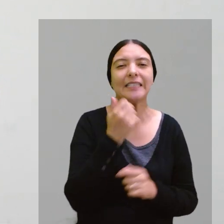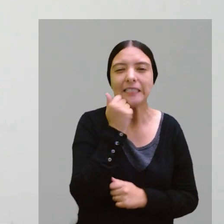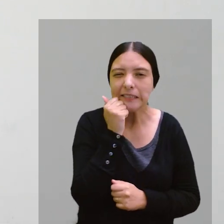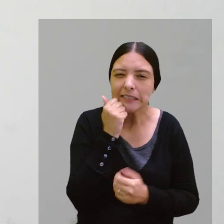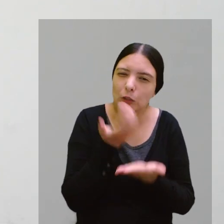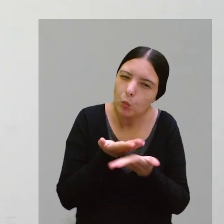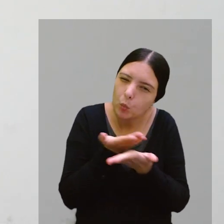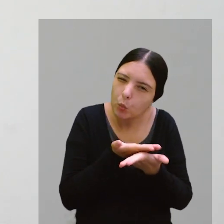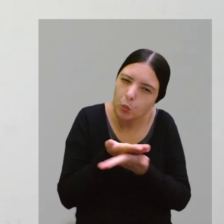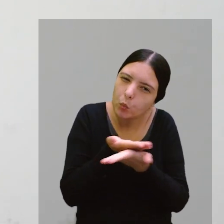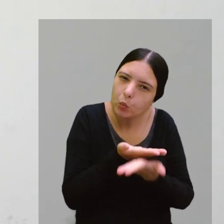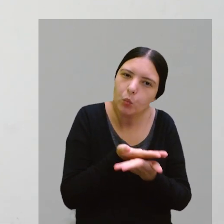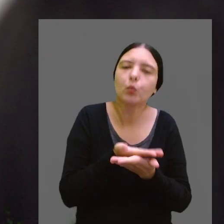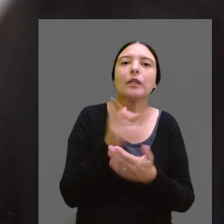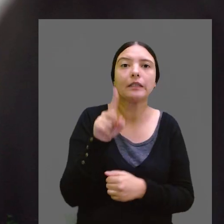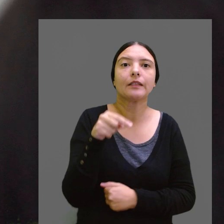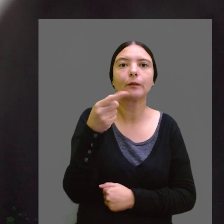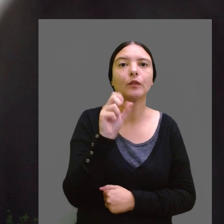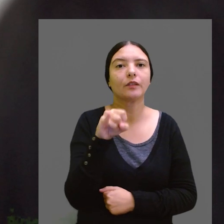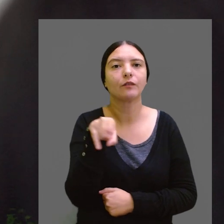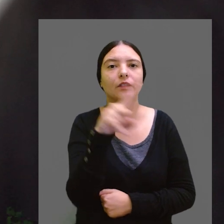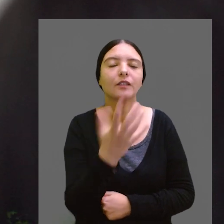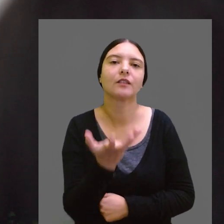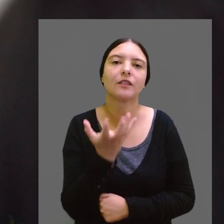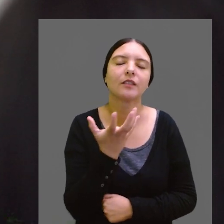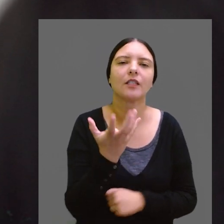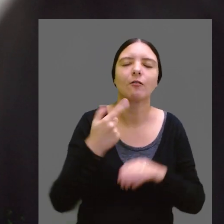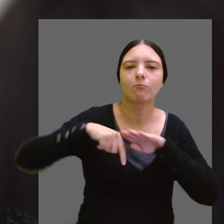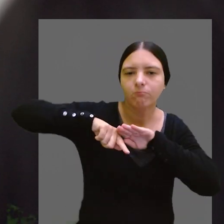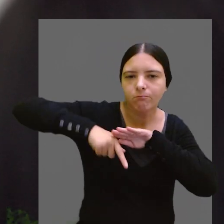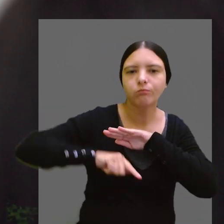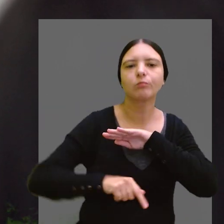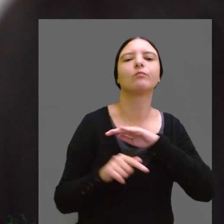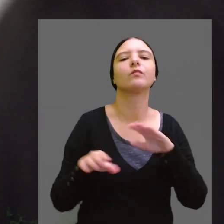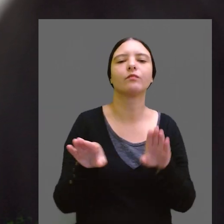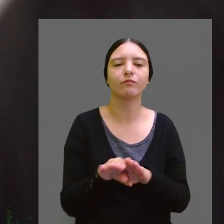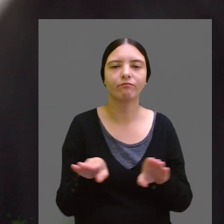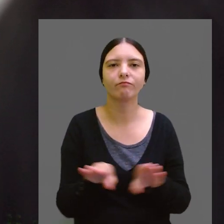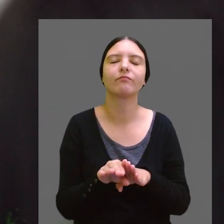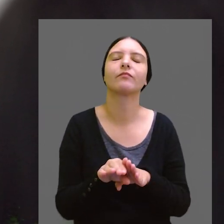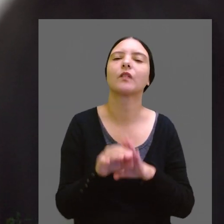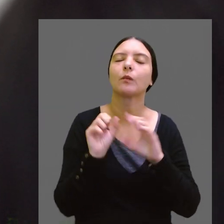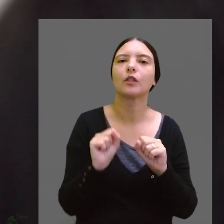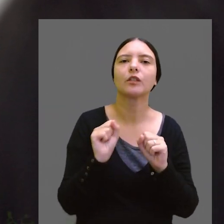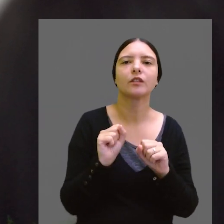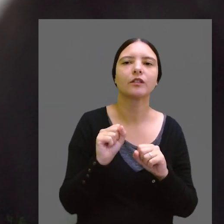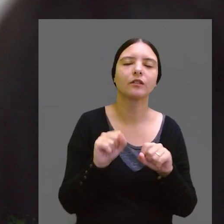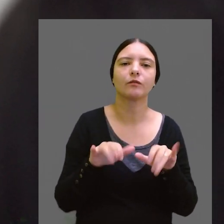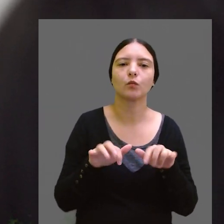estuda profundamente. Depois, se vocês quiserem aprofundar um bocadinho também, põe